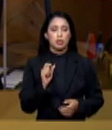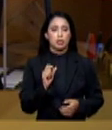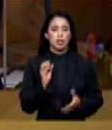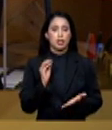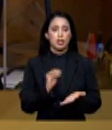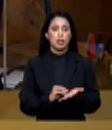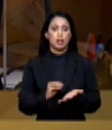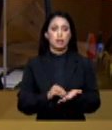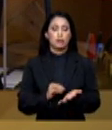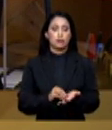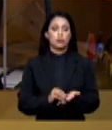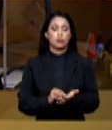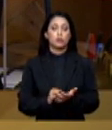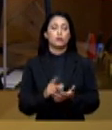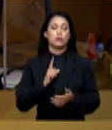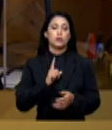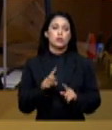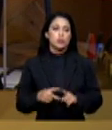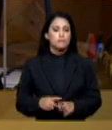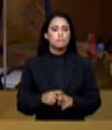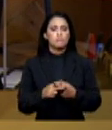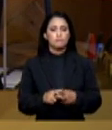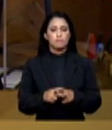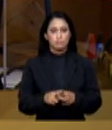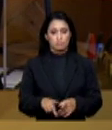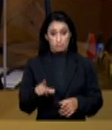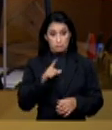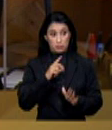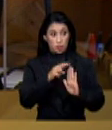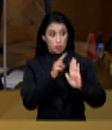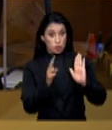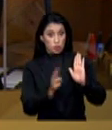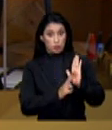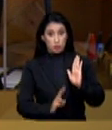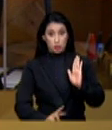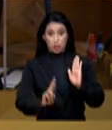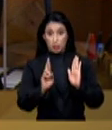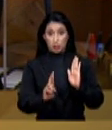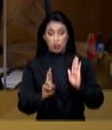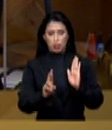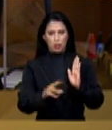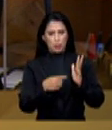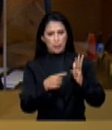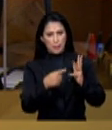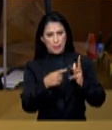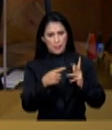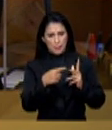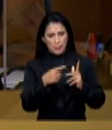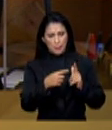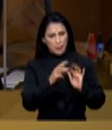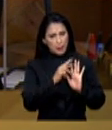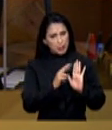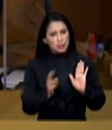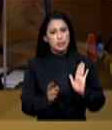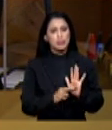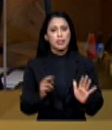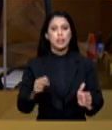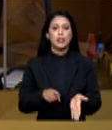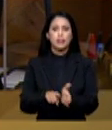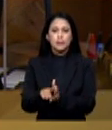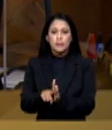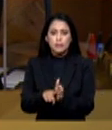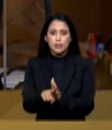ausentes cujas densidades reguladores incorporarem as normas de referência em seus critérios regulatórios e